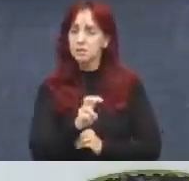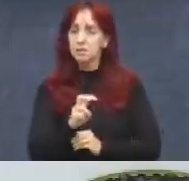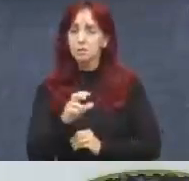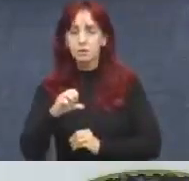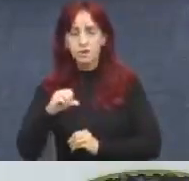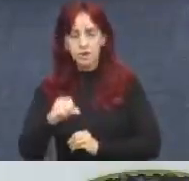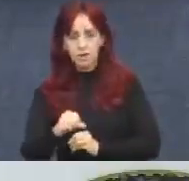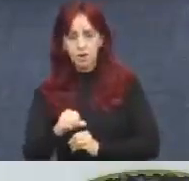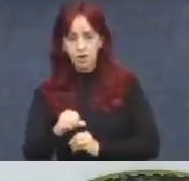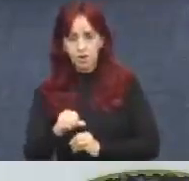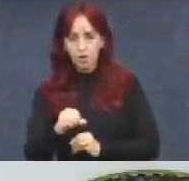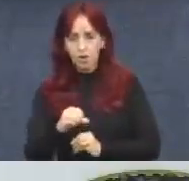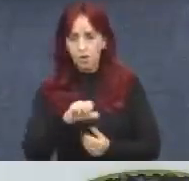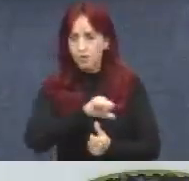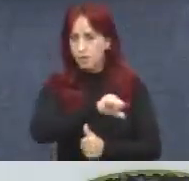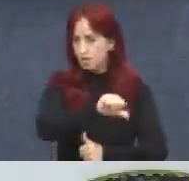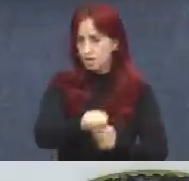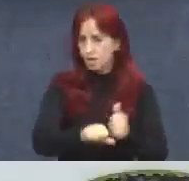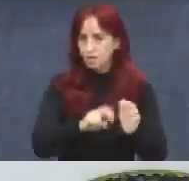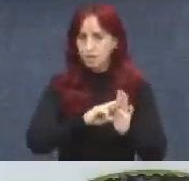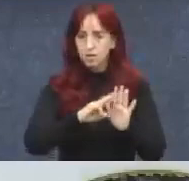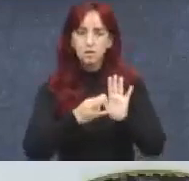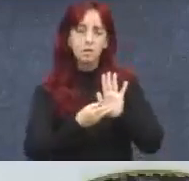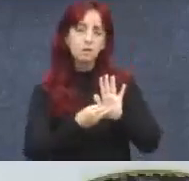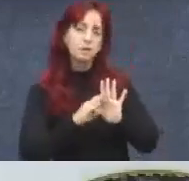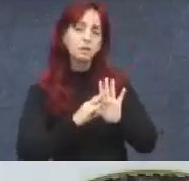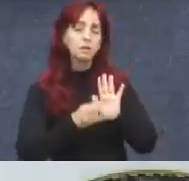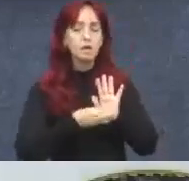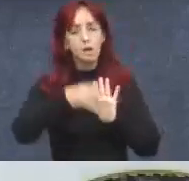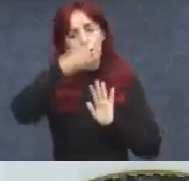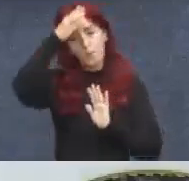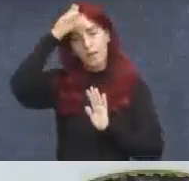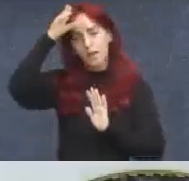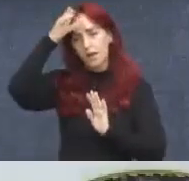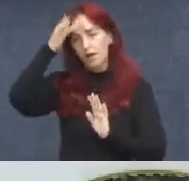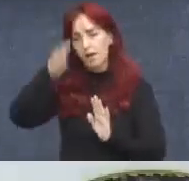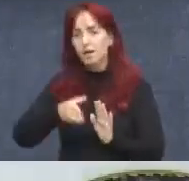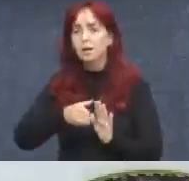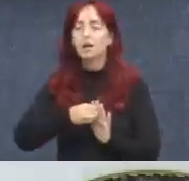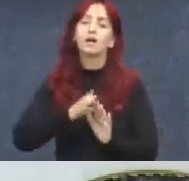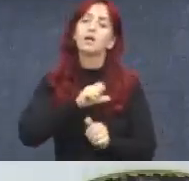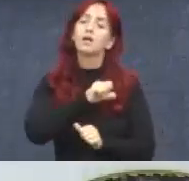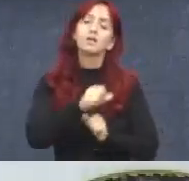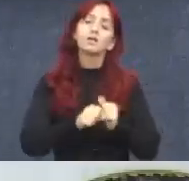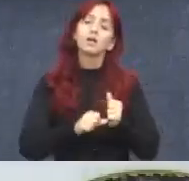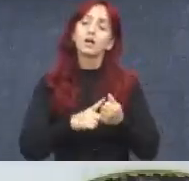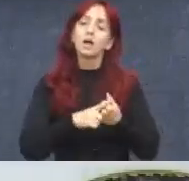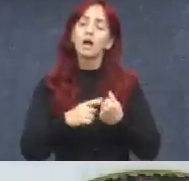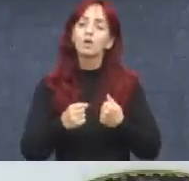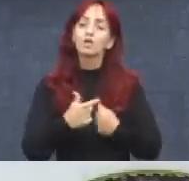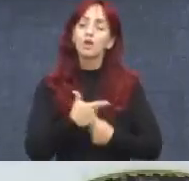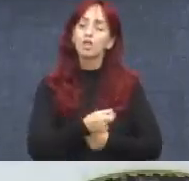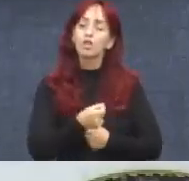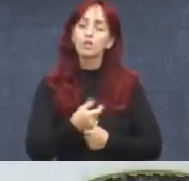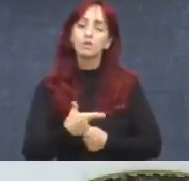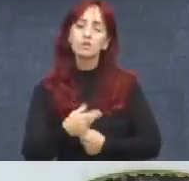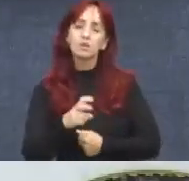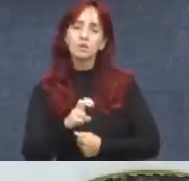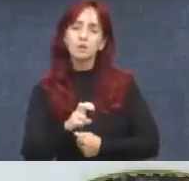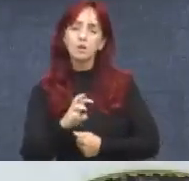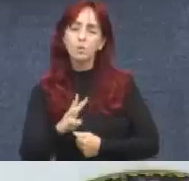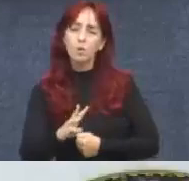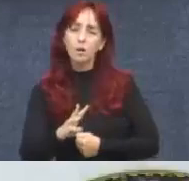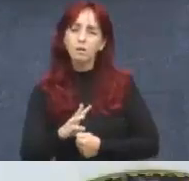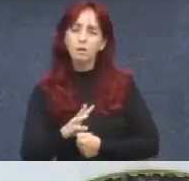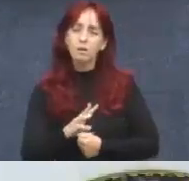único. Altera o regimento interno da Câmara Municipal de Belo Horizonte e revoga a resolução número 2054, de 12 de